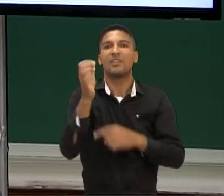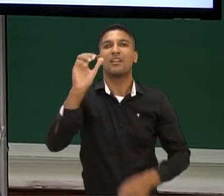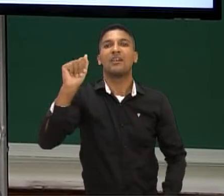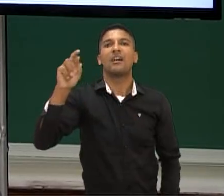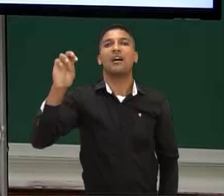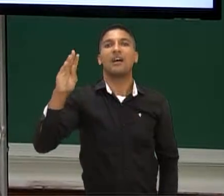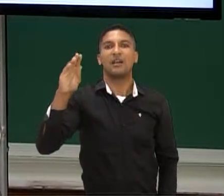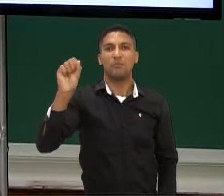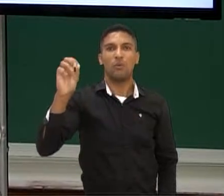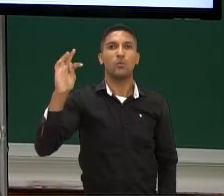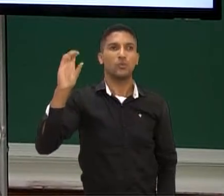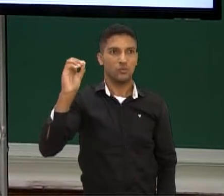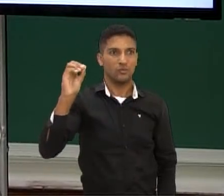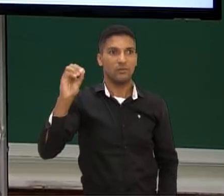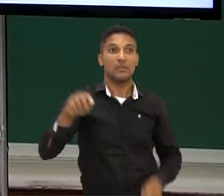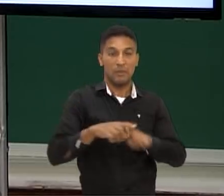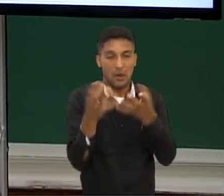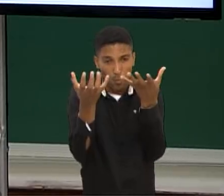nessa região.